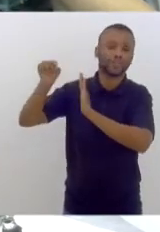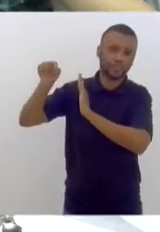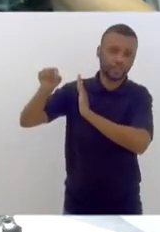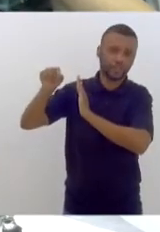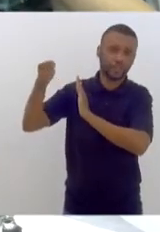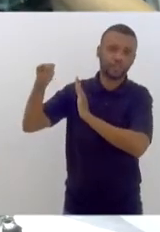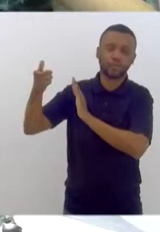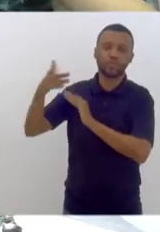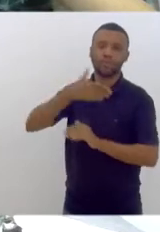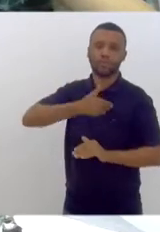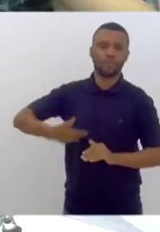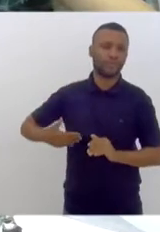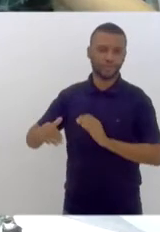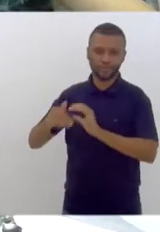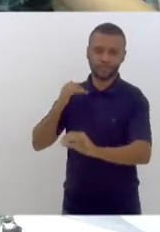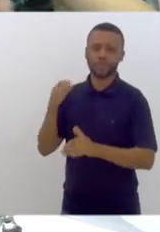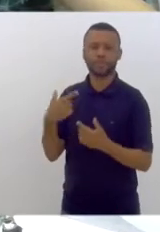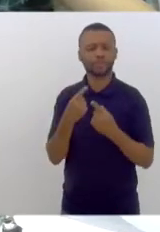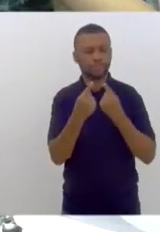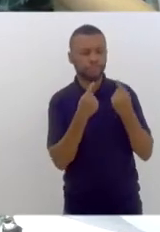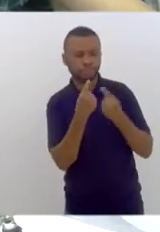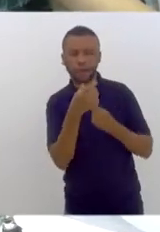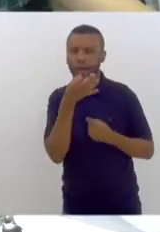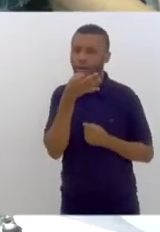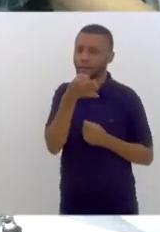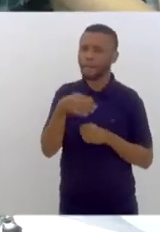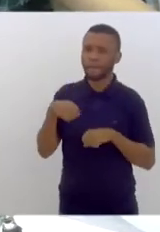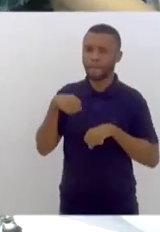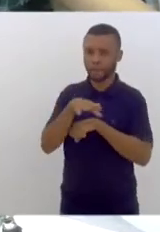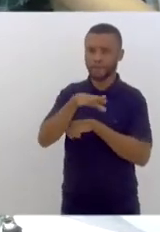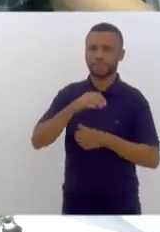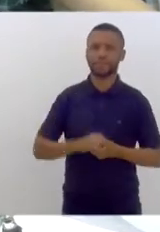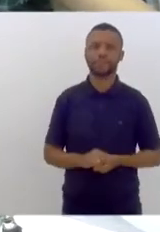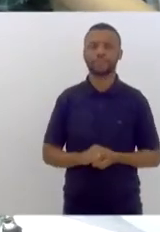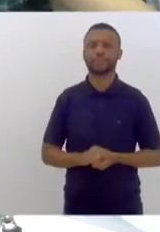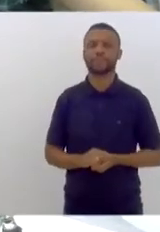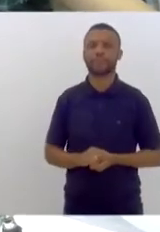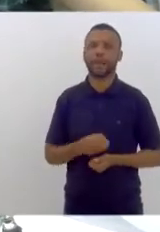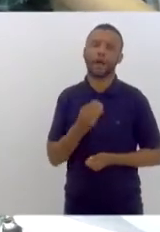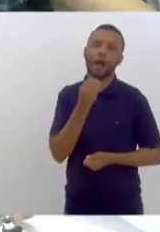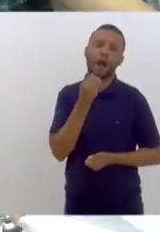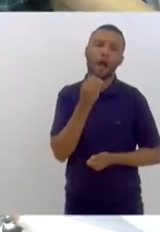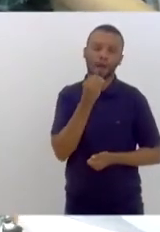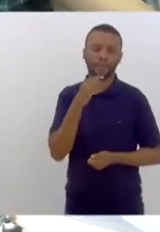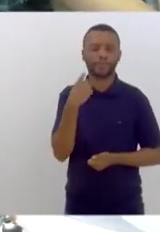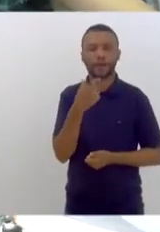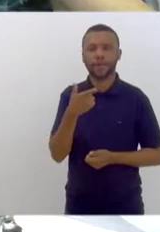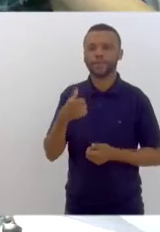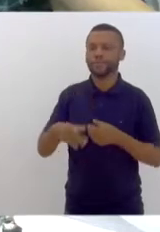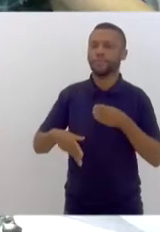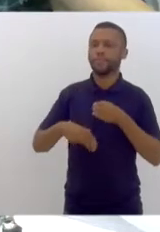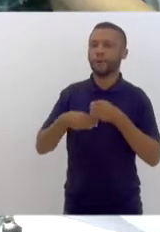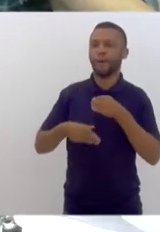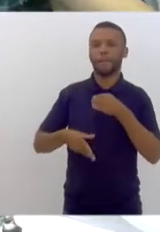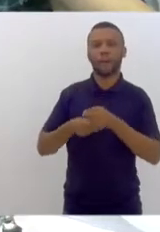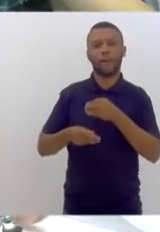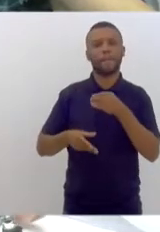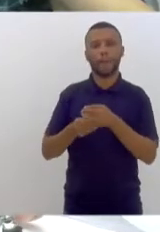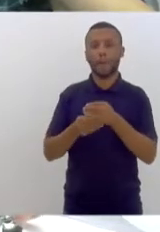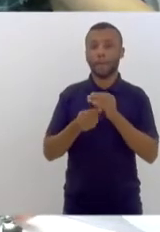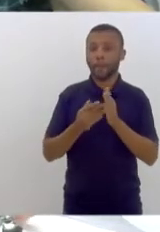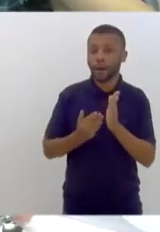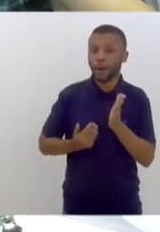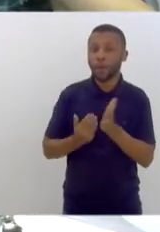Então, conversando com ela, ela mandou essa sugestão. Evidentemente, a gente emenda para botar em